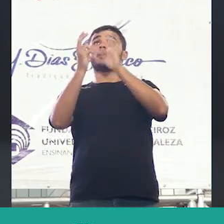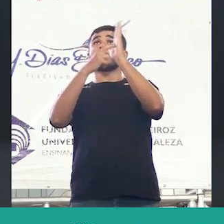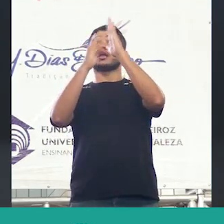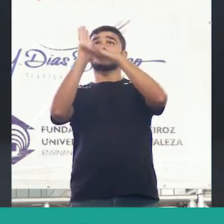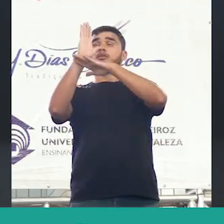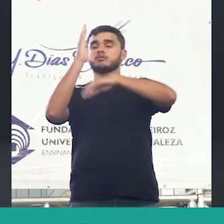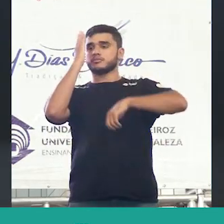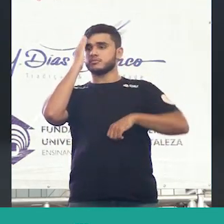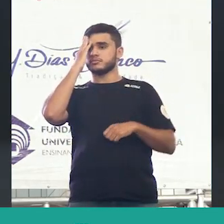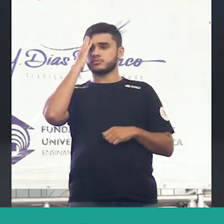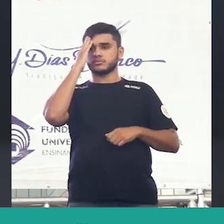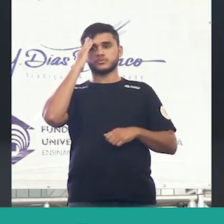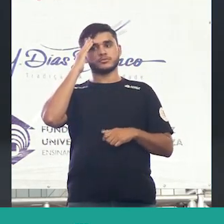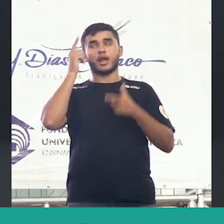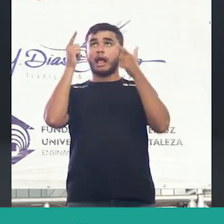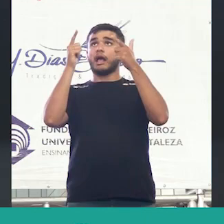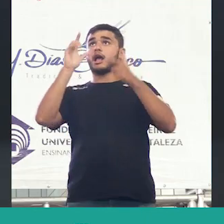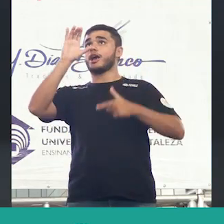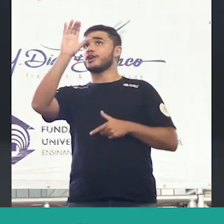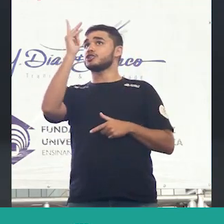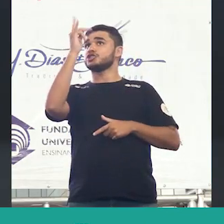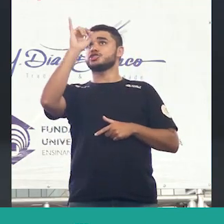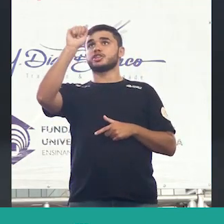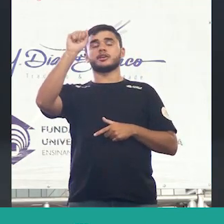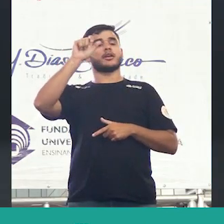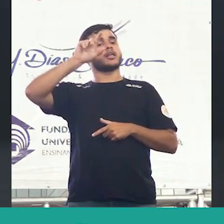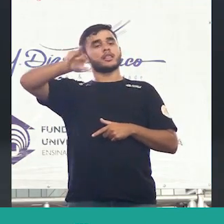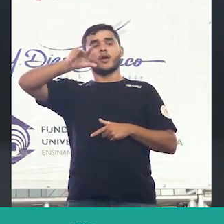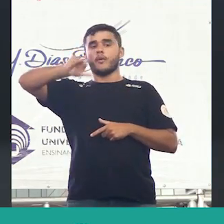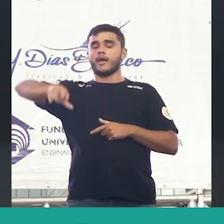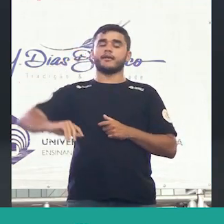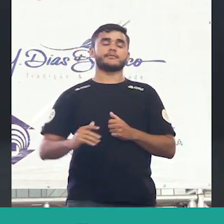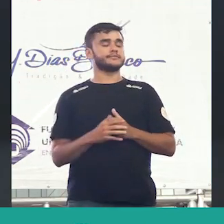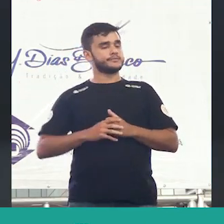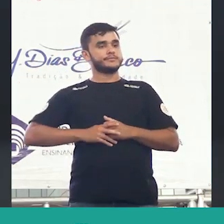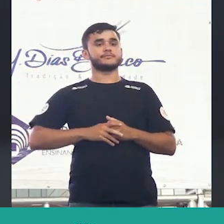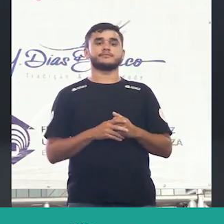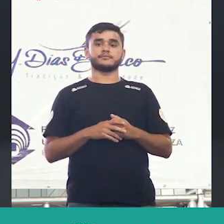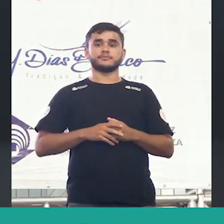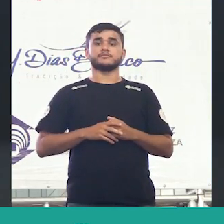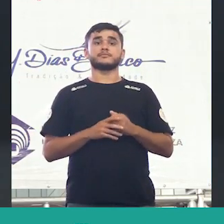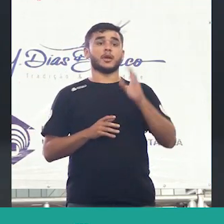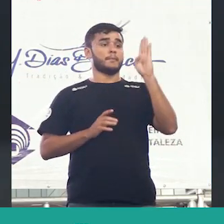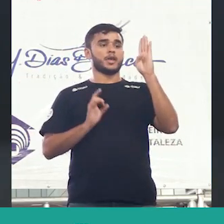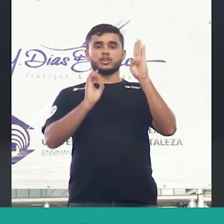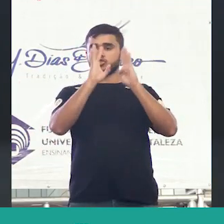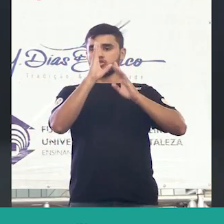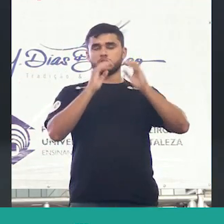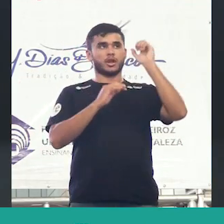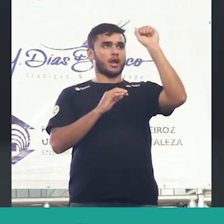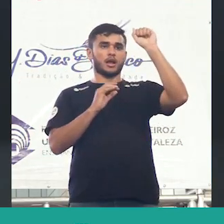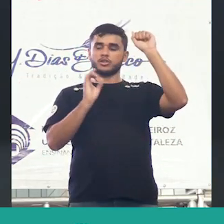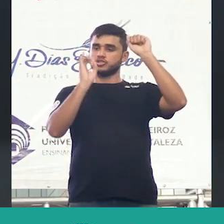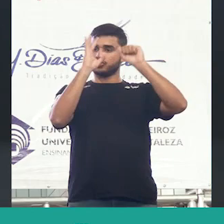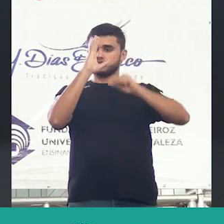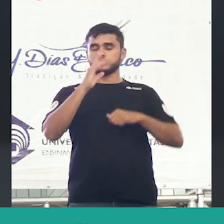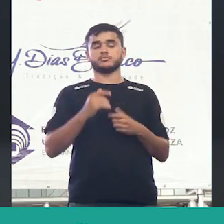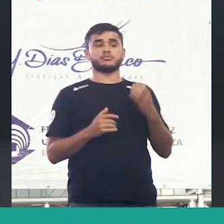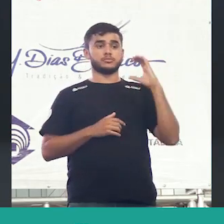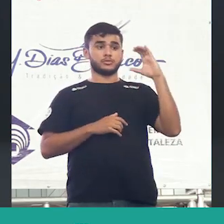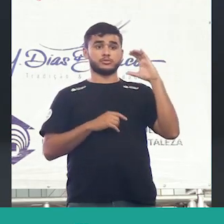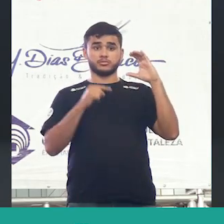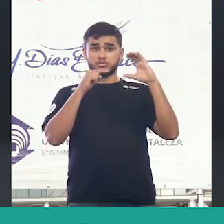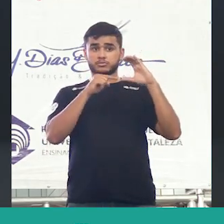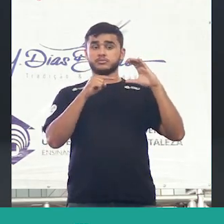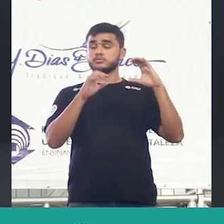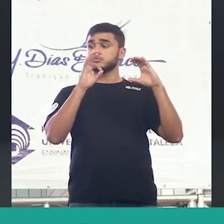cheia? Não, falso, não é o item A. O item B nós já descartamos. Presenciou o eclipse durante o